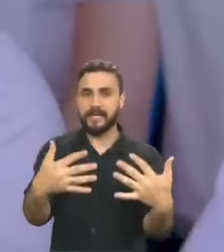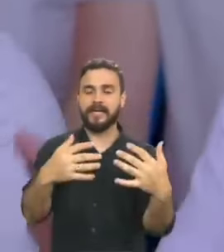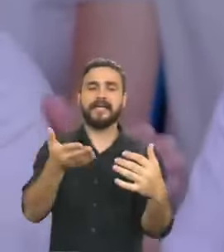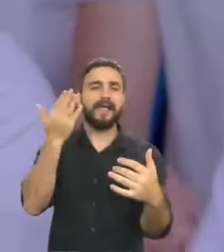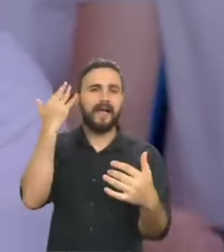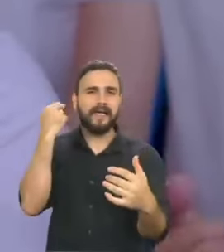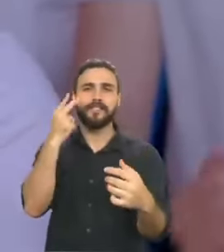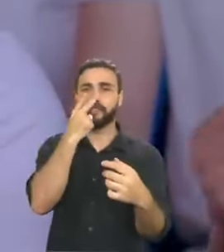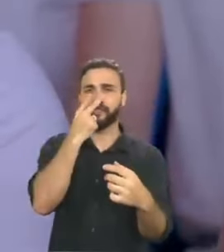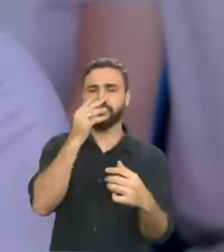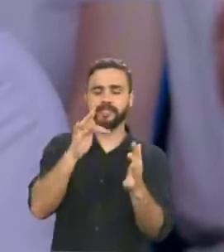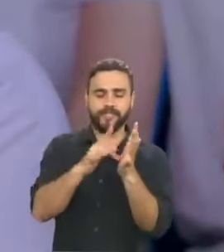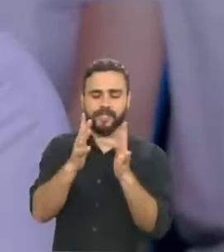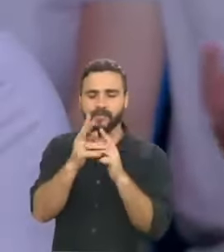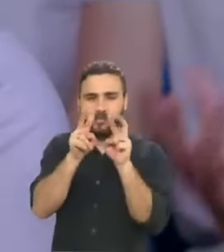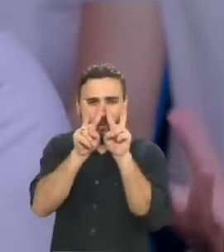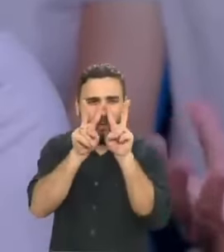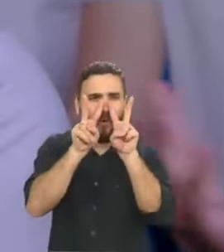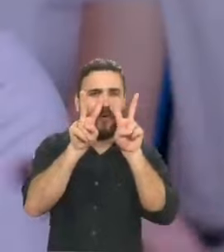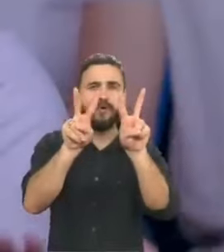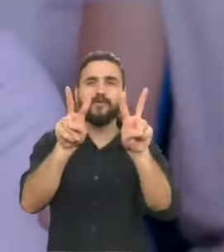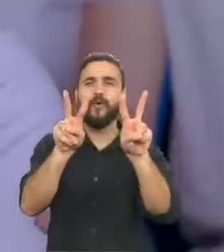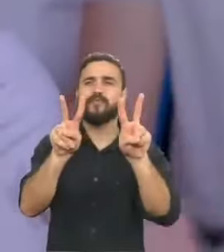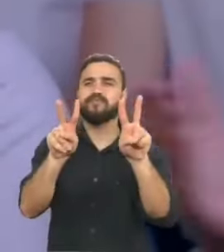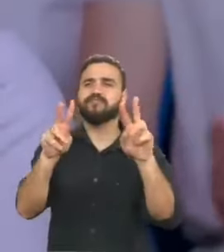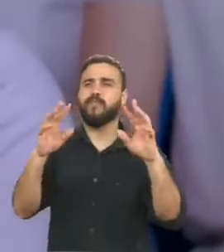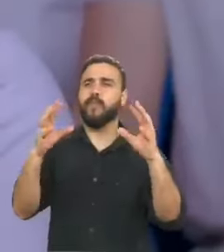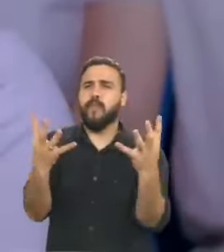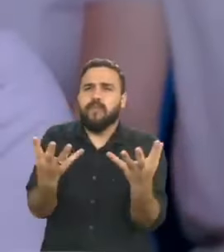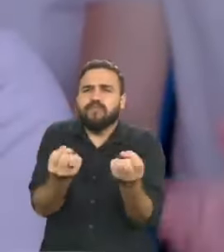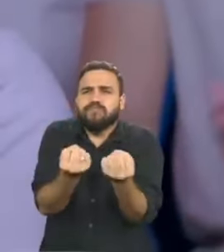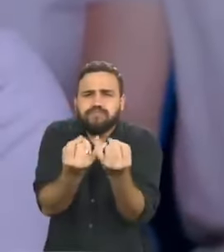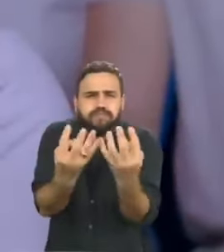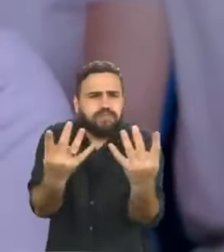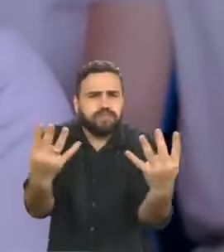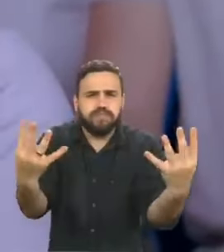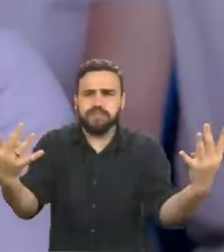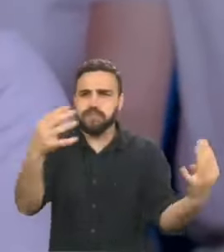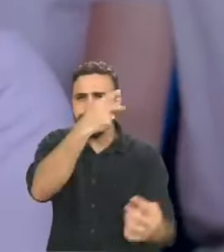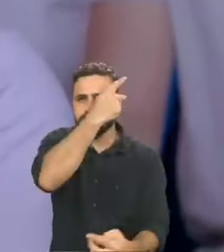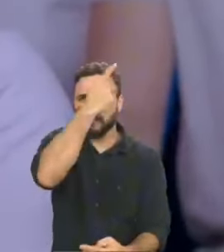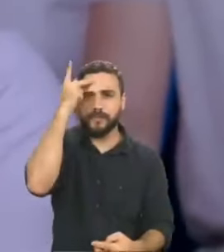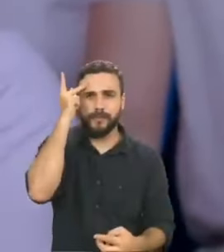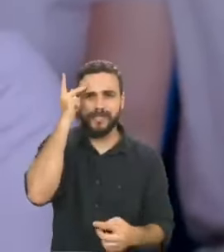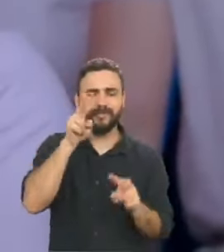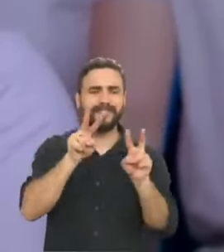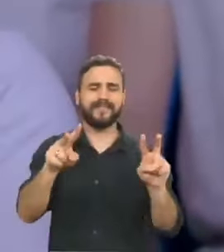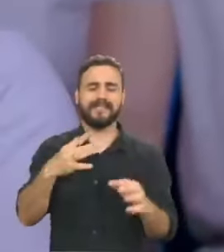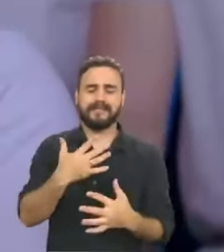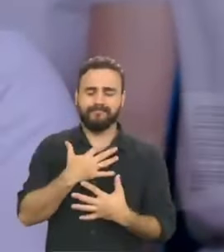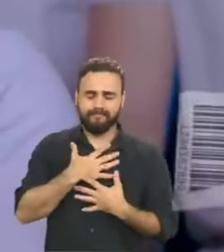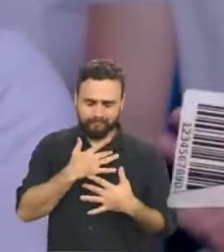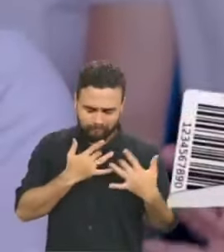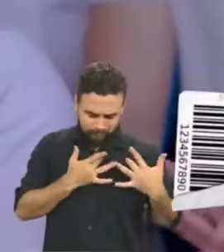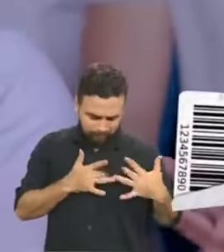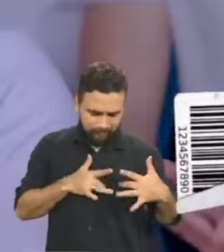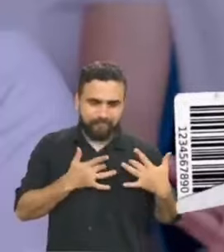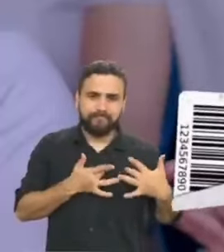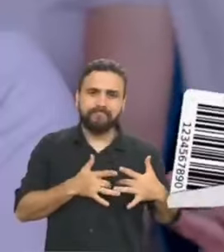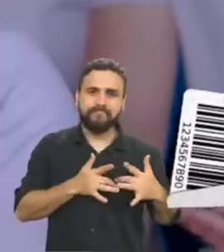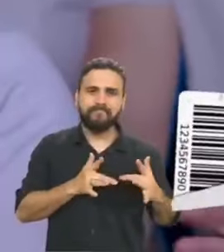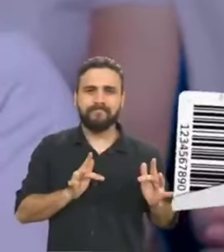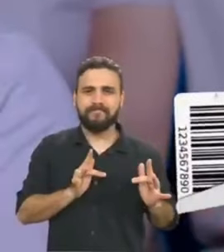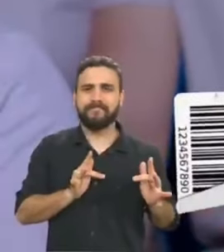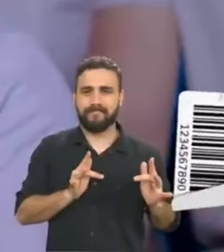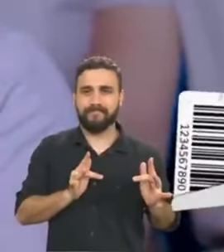compadeceu-se deles porque estavam aflitos e exaustos como ovelhas que não têm pastor. E ele não terceirizou